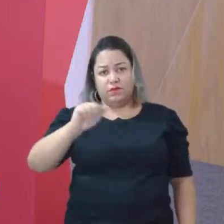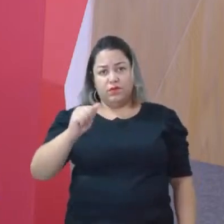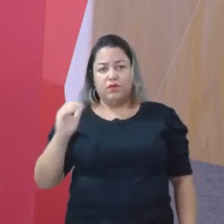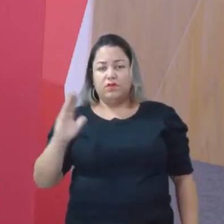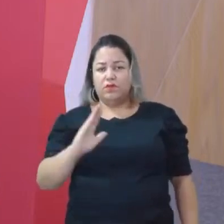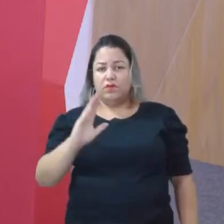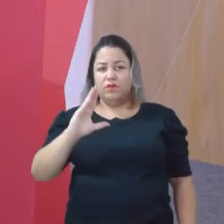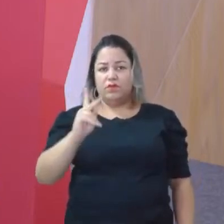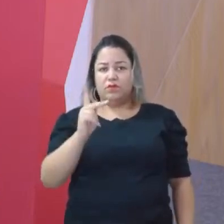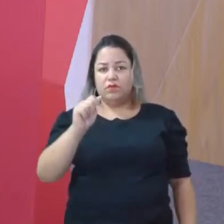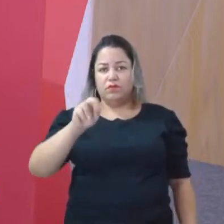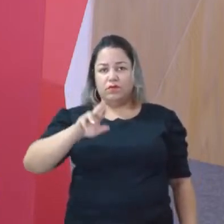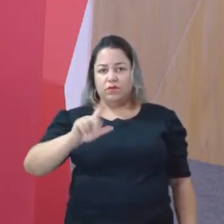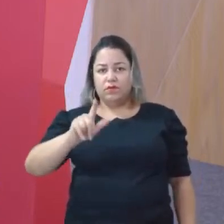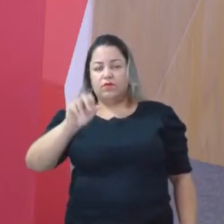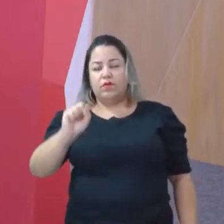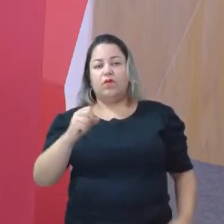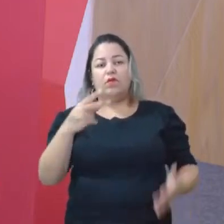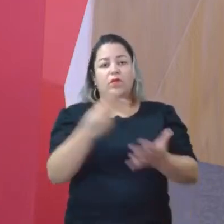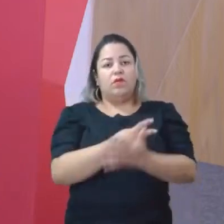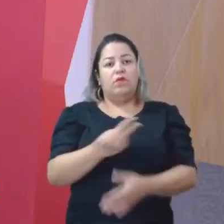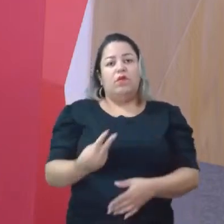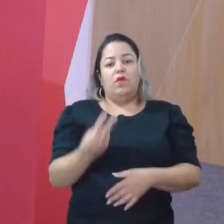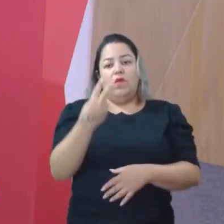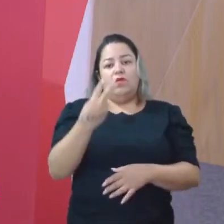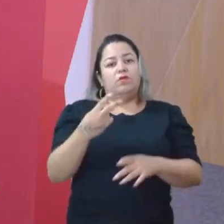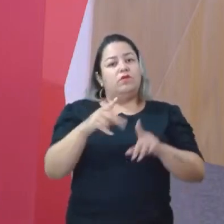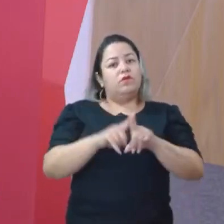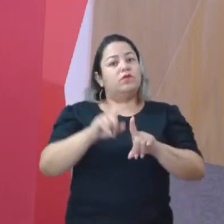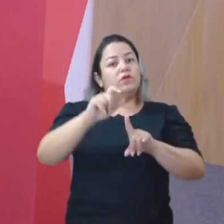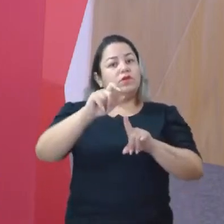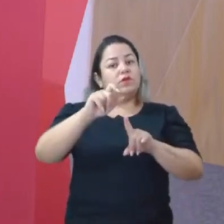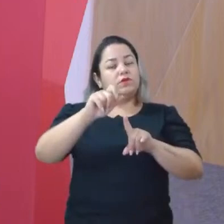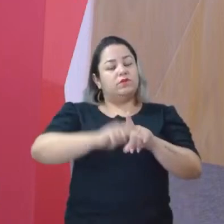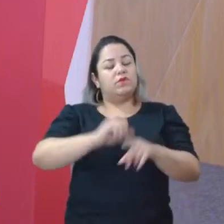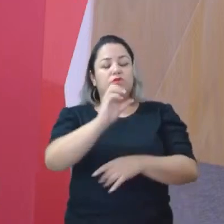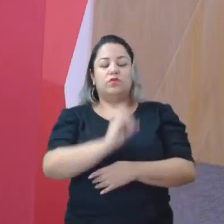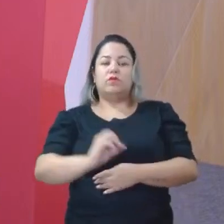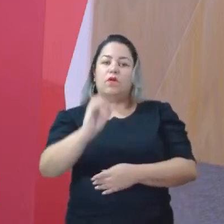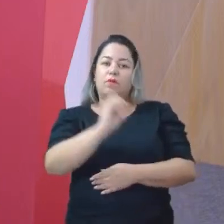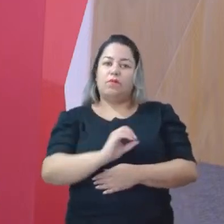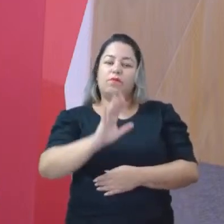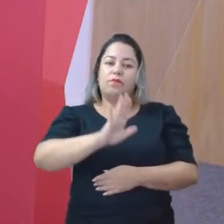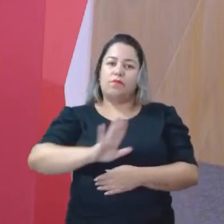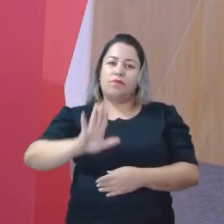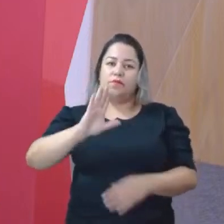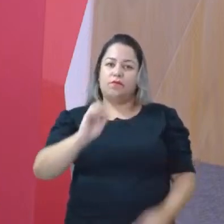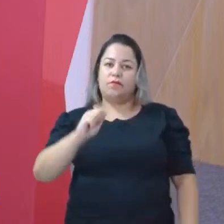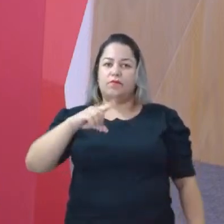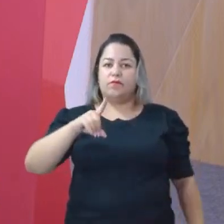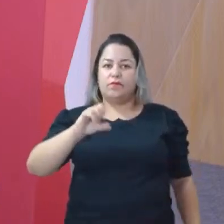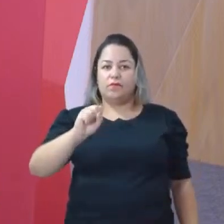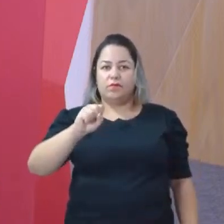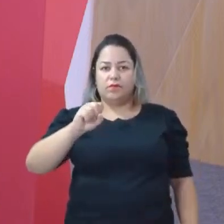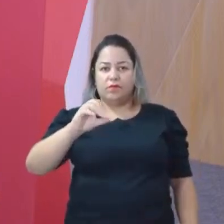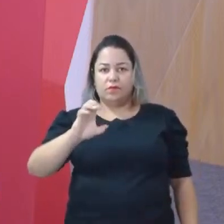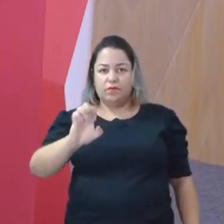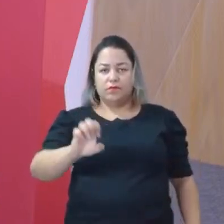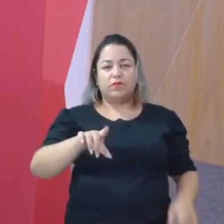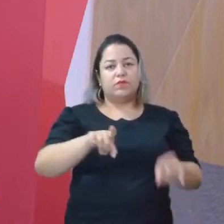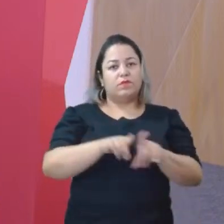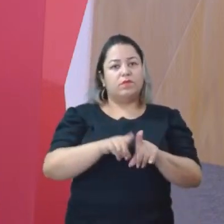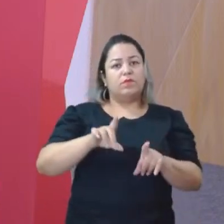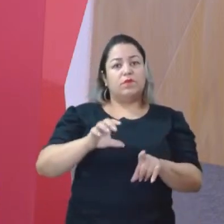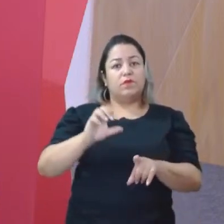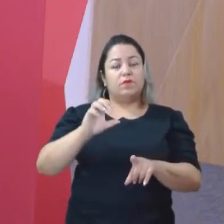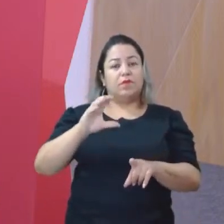Belchior, que aconteceu no dia 2 de outubro, ainda durante a campanha da candidata Candice Carvalho, em Aracaju,